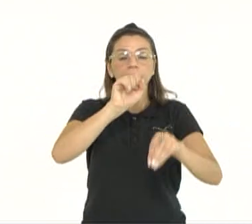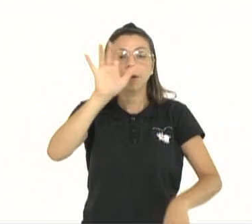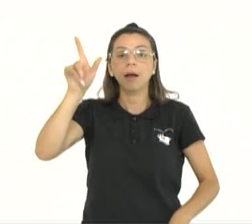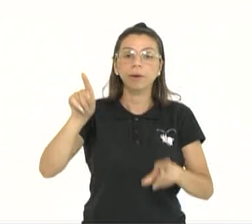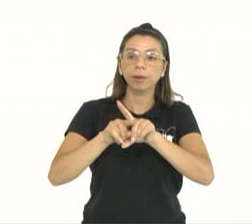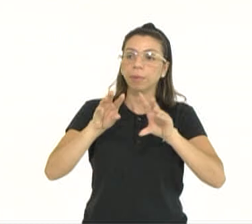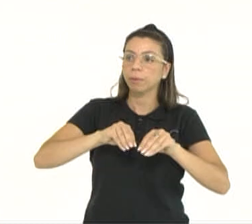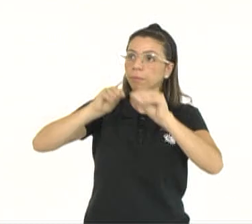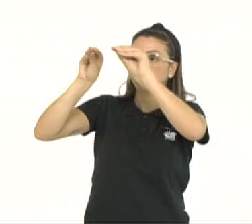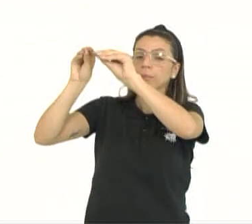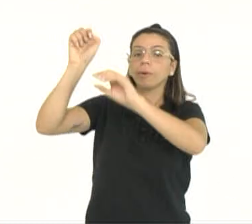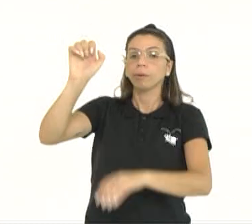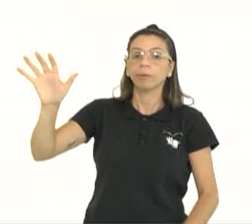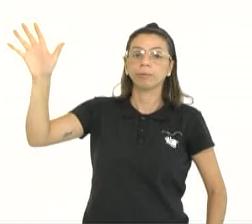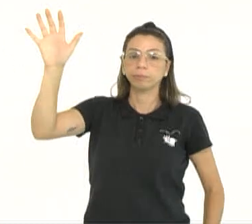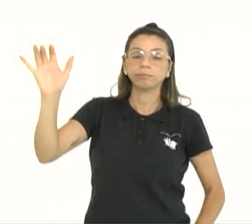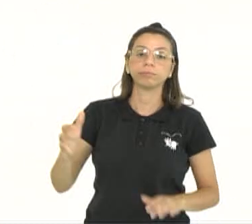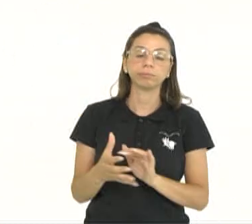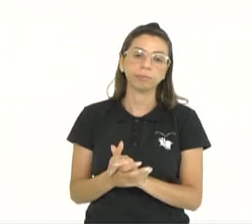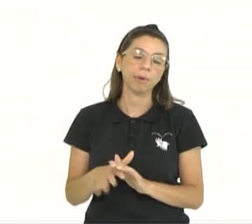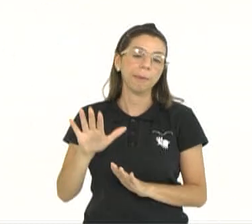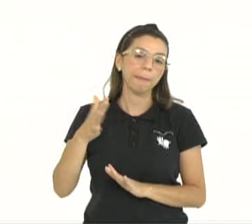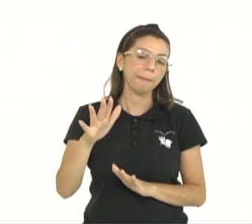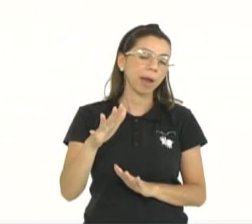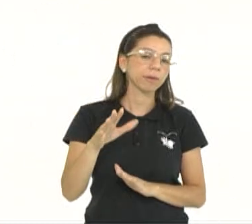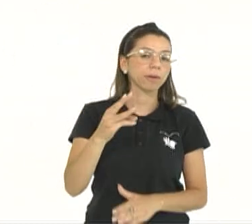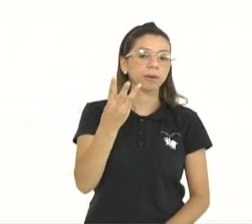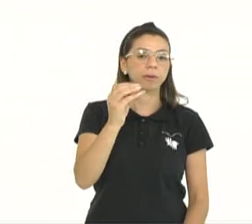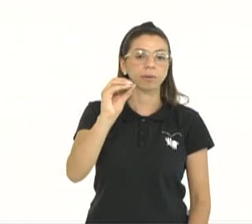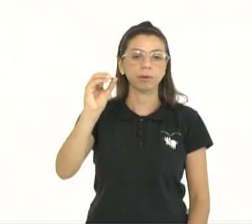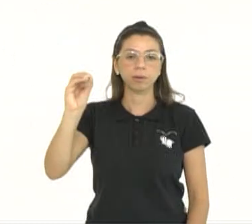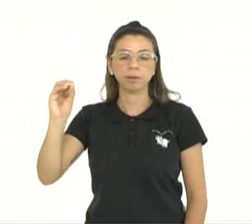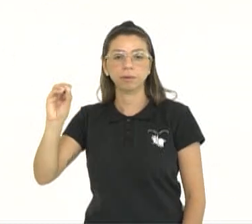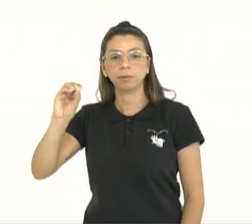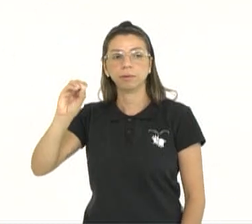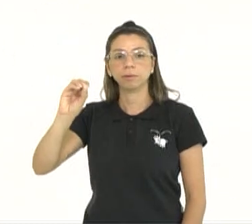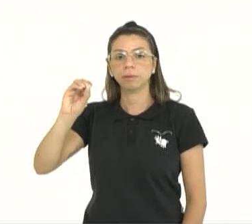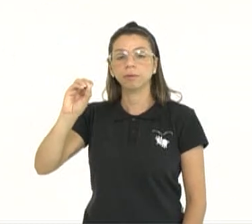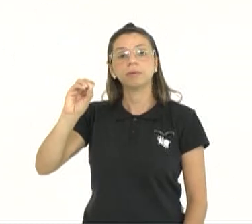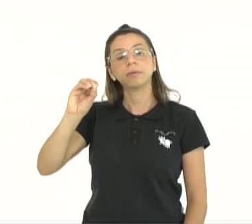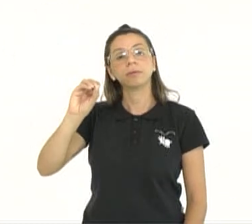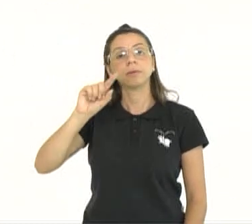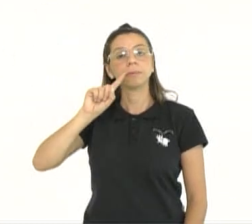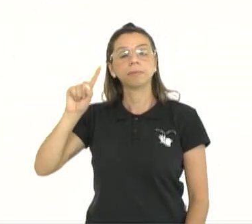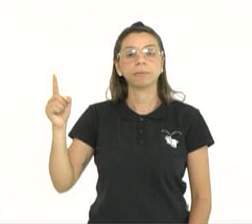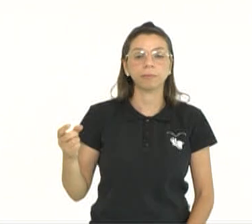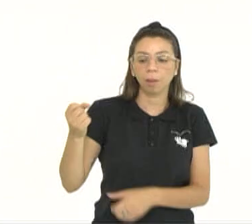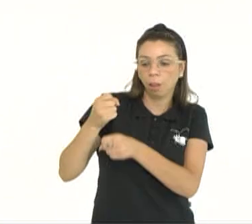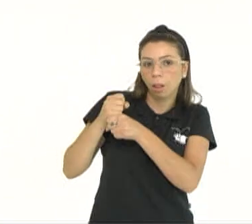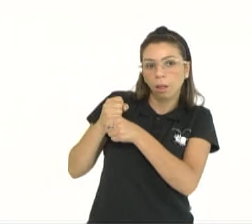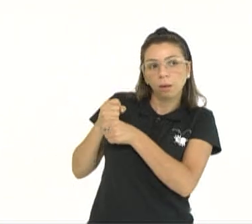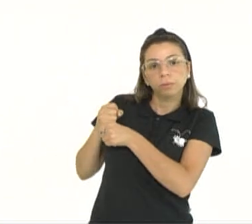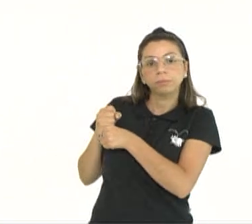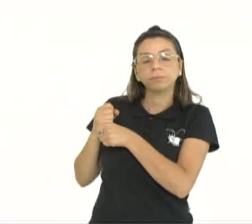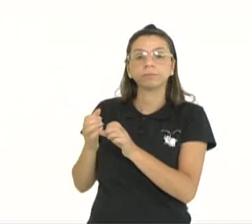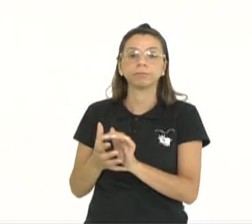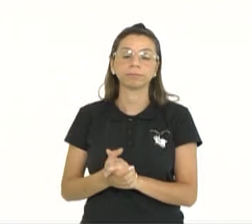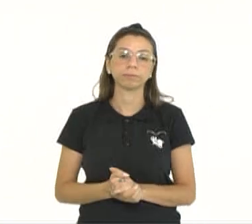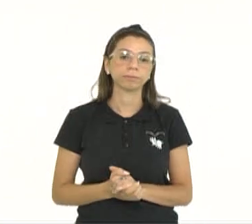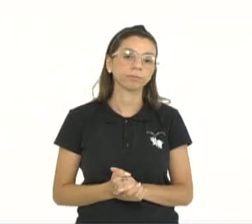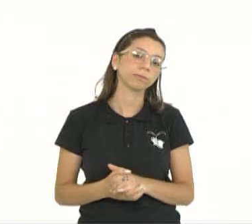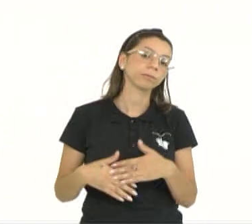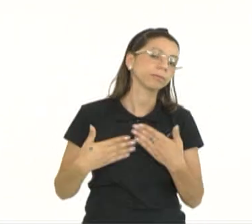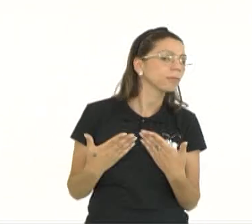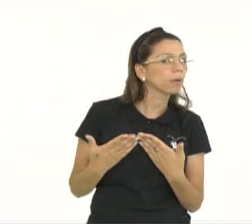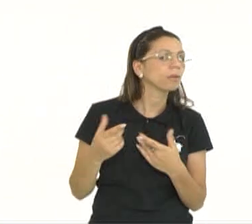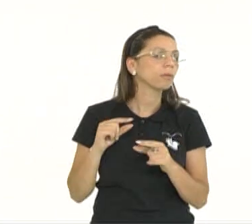Europa. Extinguiu-se há cerca de 300 mil anos atrás. E quando é que o